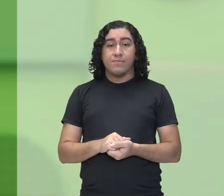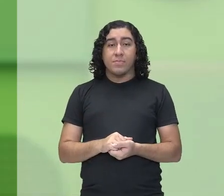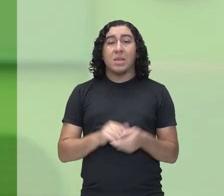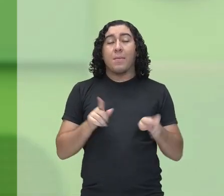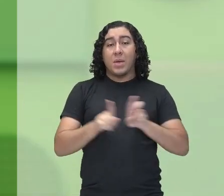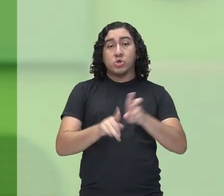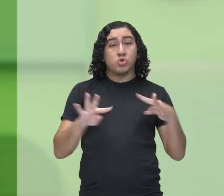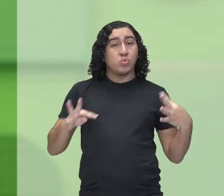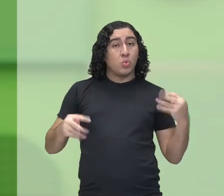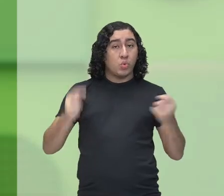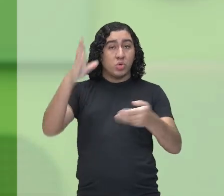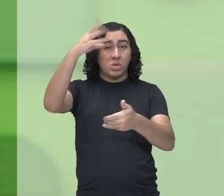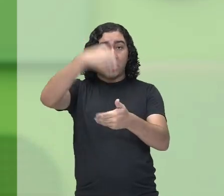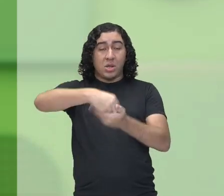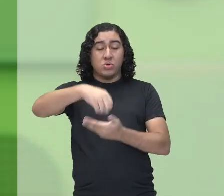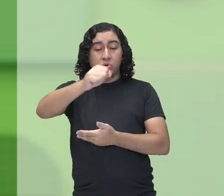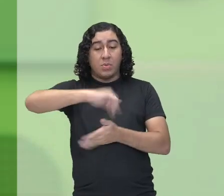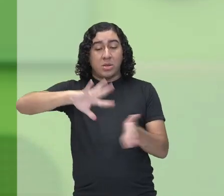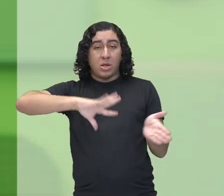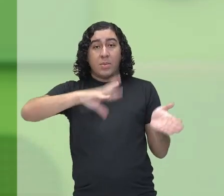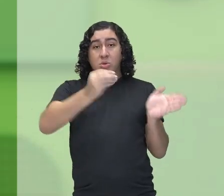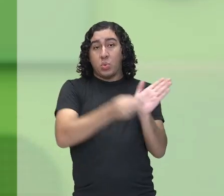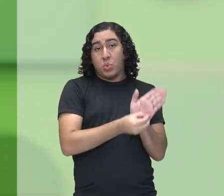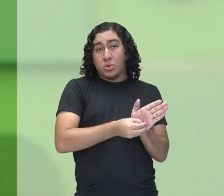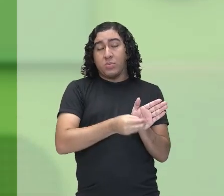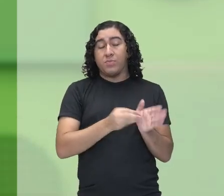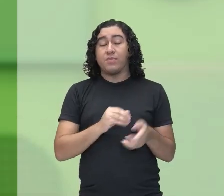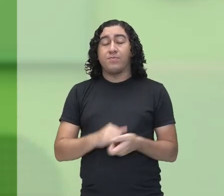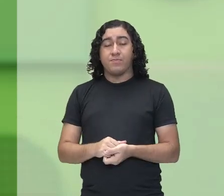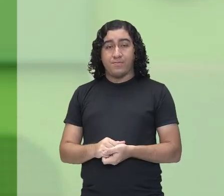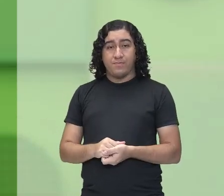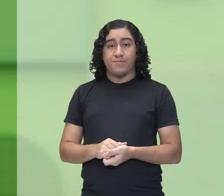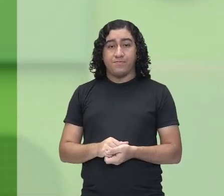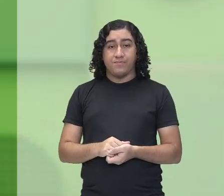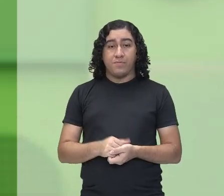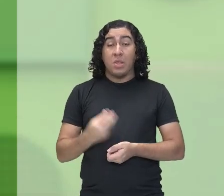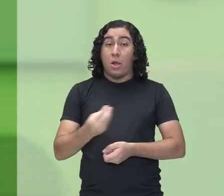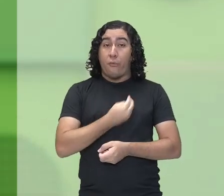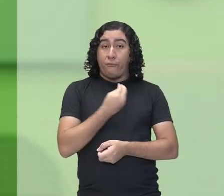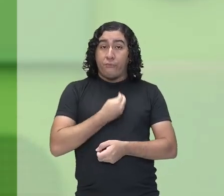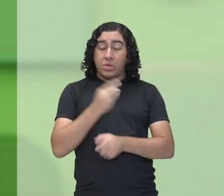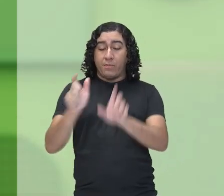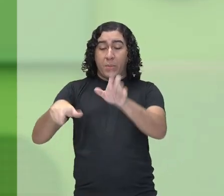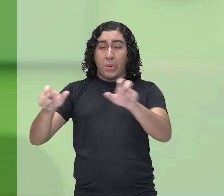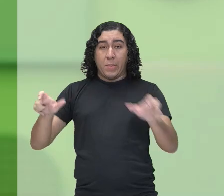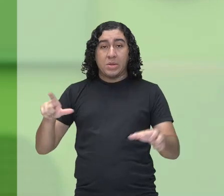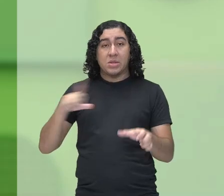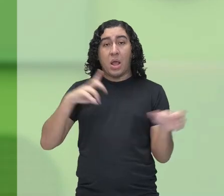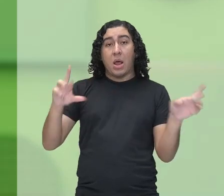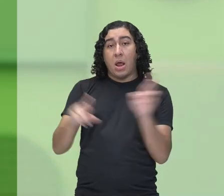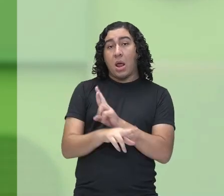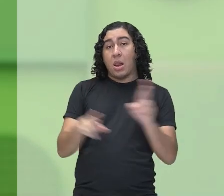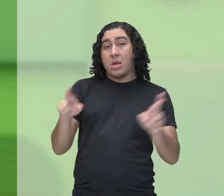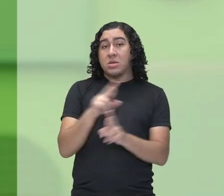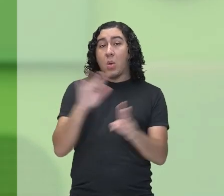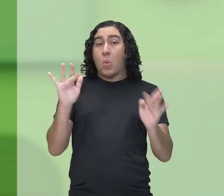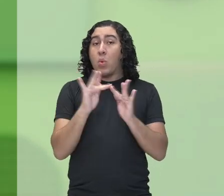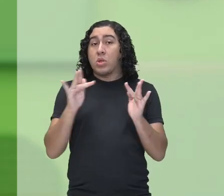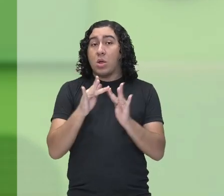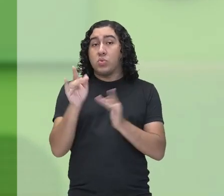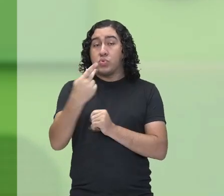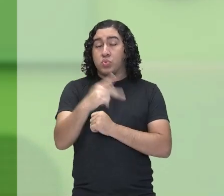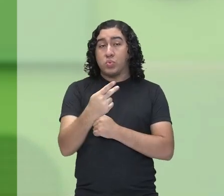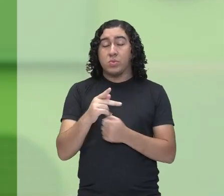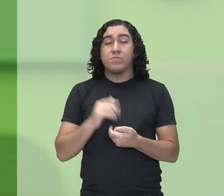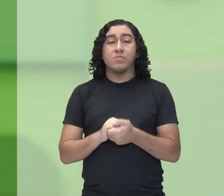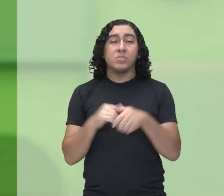todo. Então, os seres vivos que estão ali, eles vão ter relações próprias entre si e vão